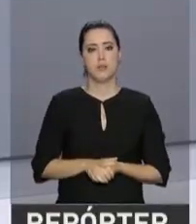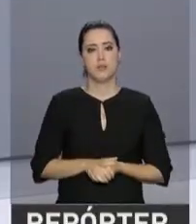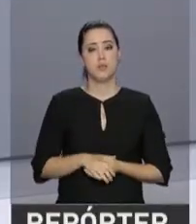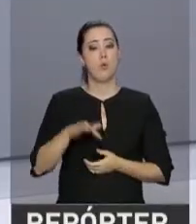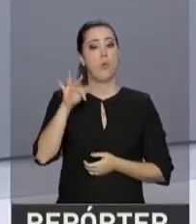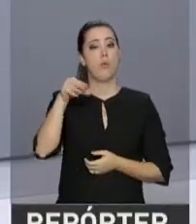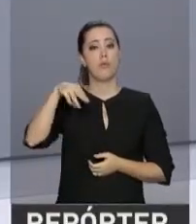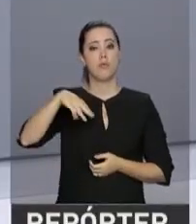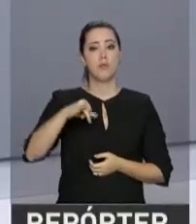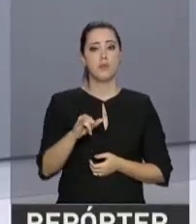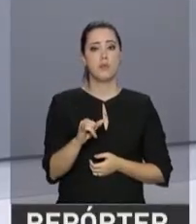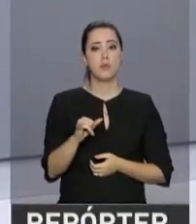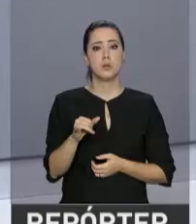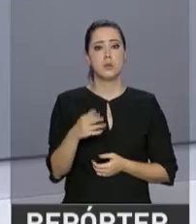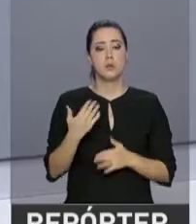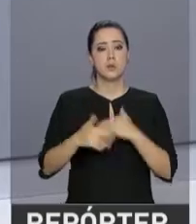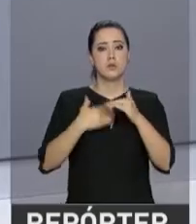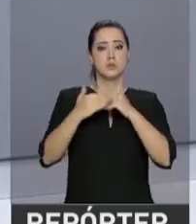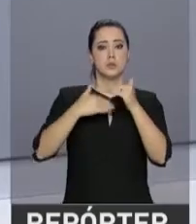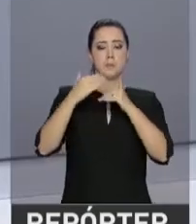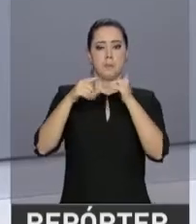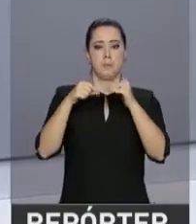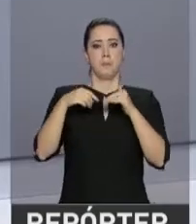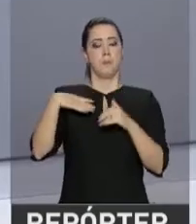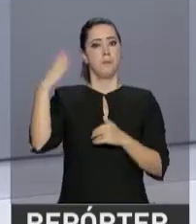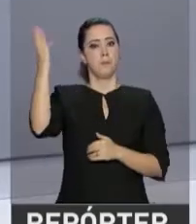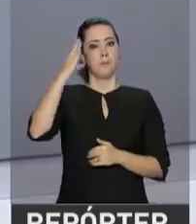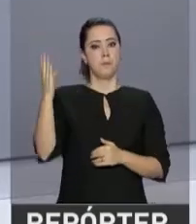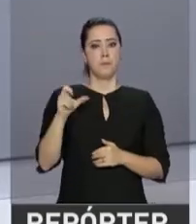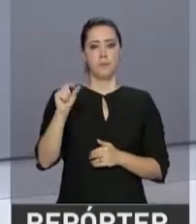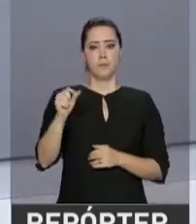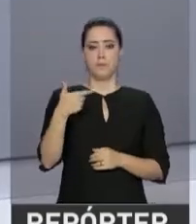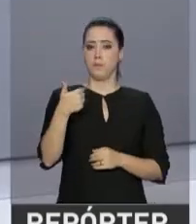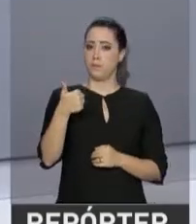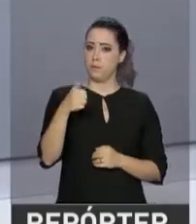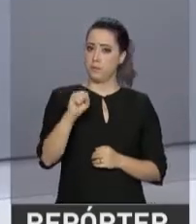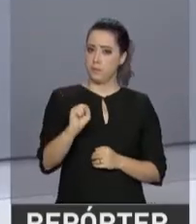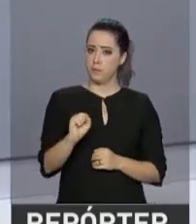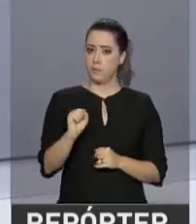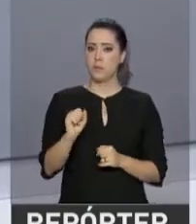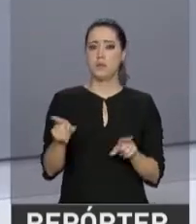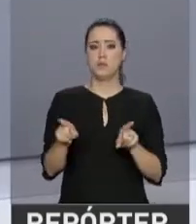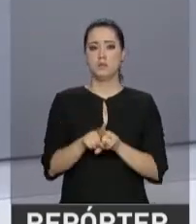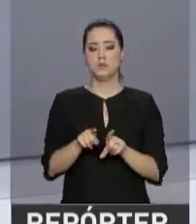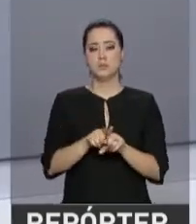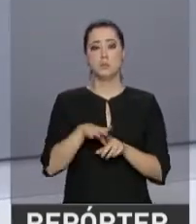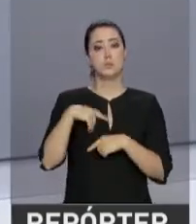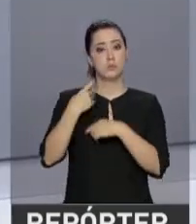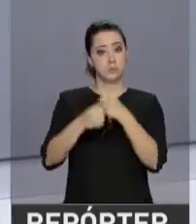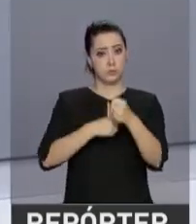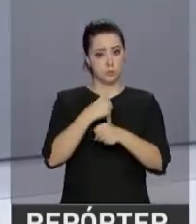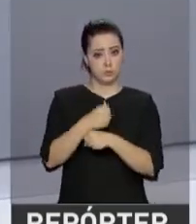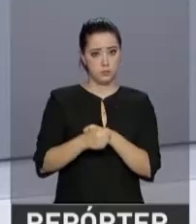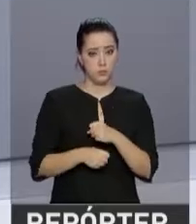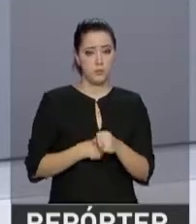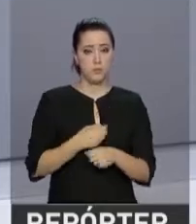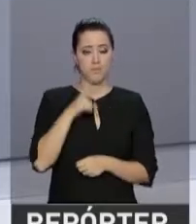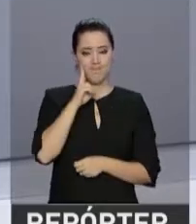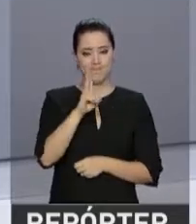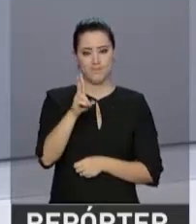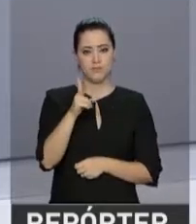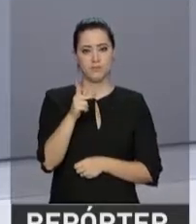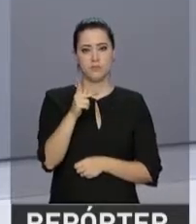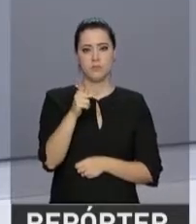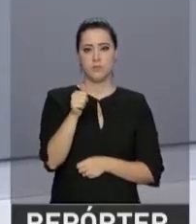fmi fundo monetário internacional elevou a projeção de crescimento do brasil para 2018 e também para o próximo ano